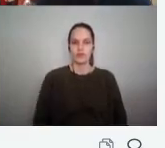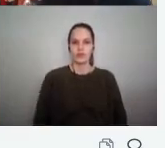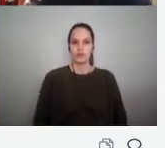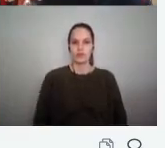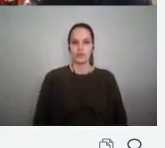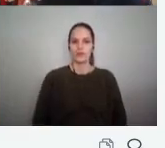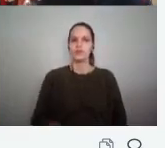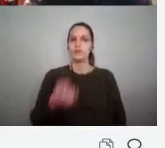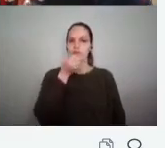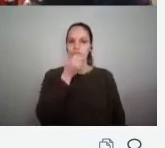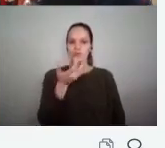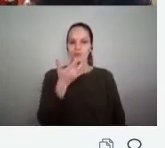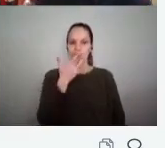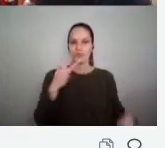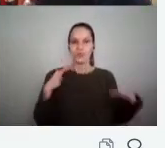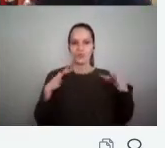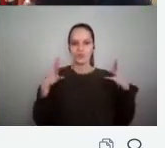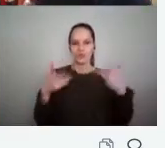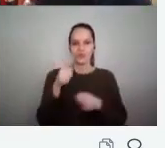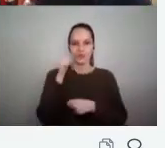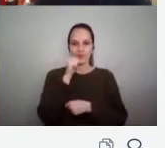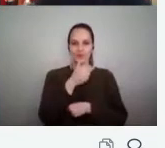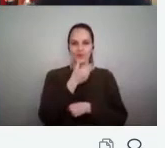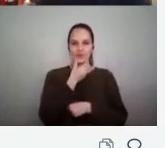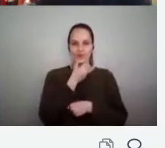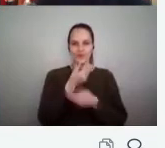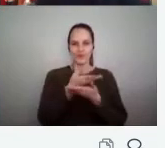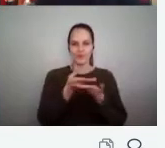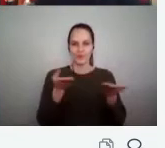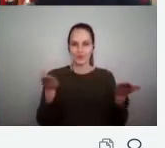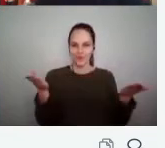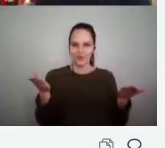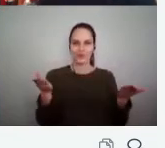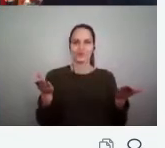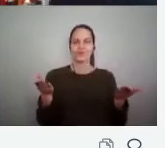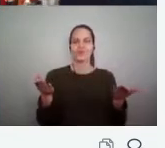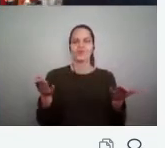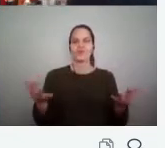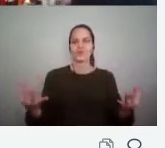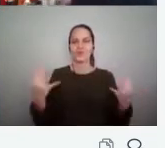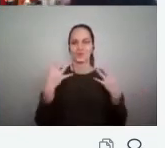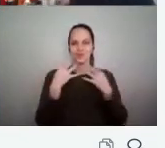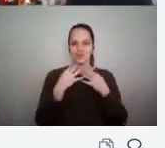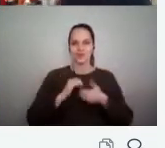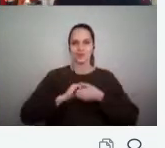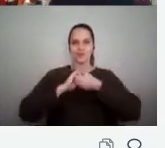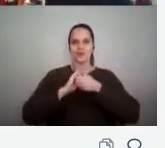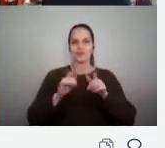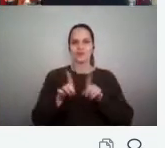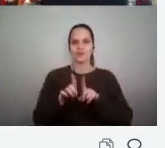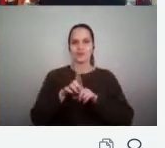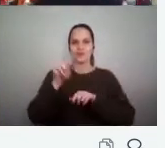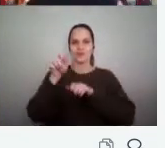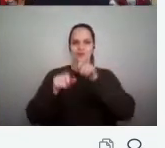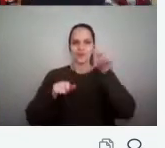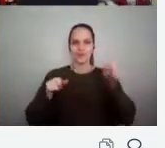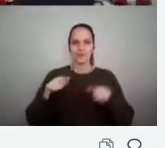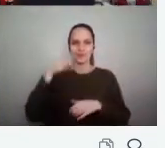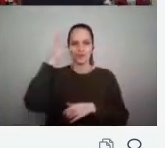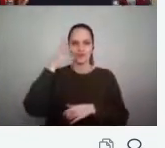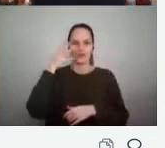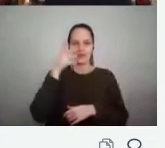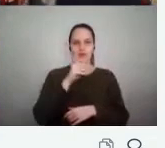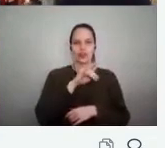Muito boa tarde a todas e todos presentes que nos acompanham. Cumprimento também os palestrantes, Diego Curtis e